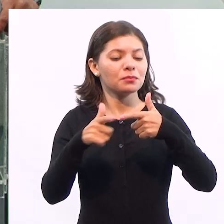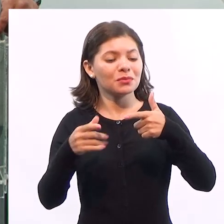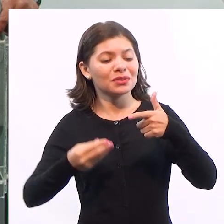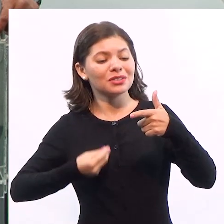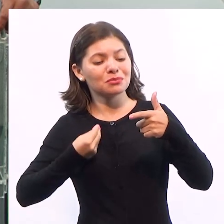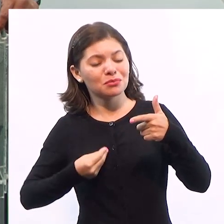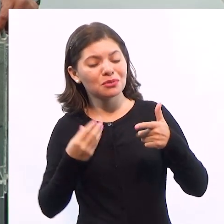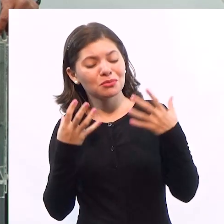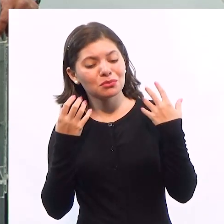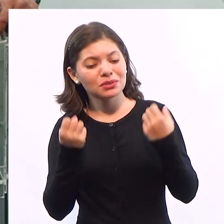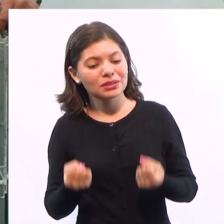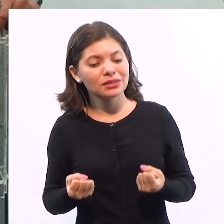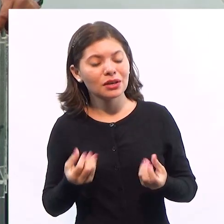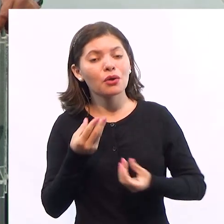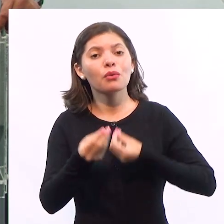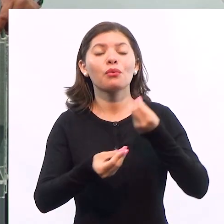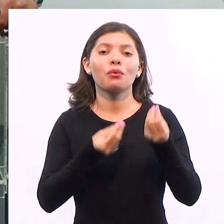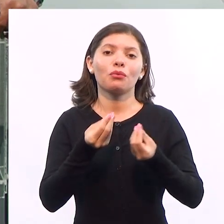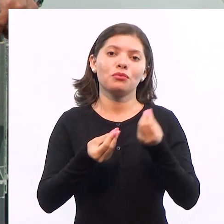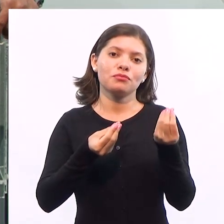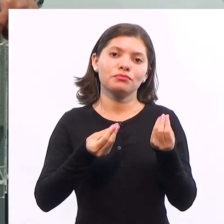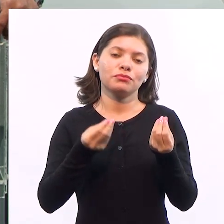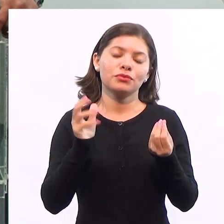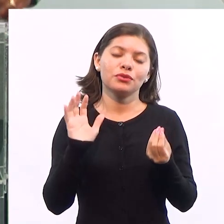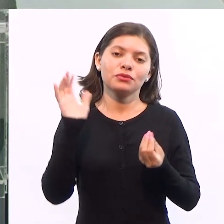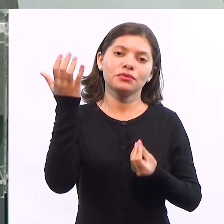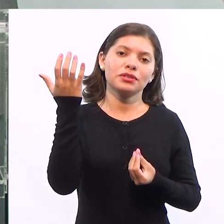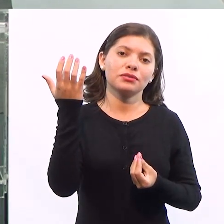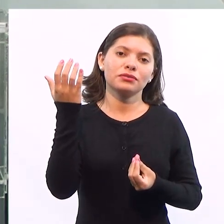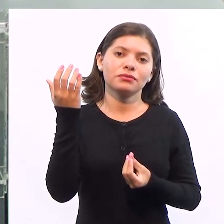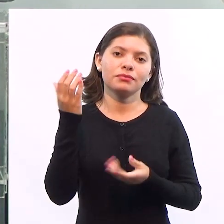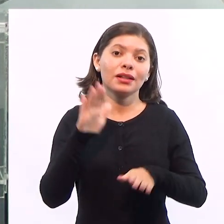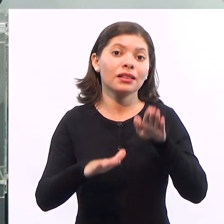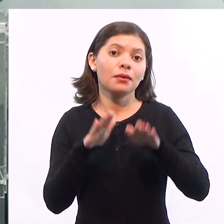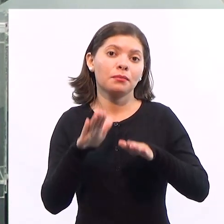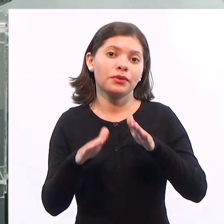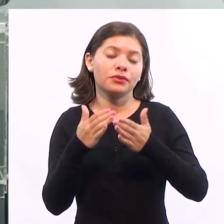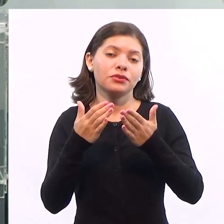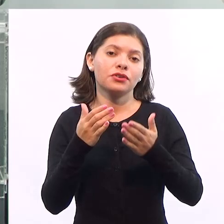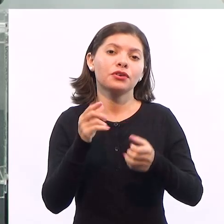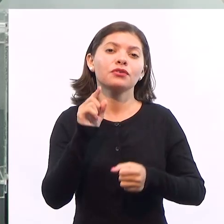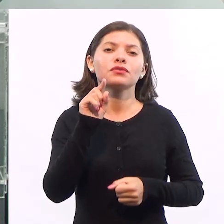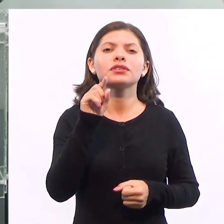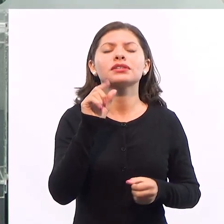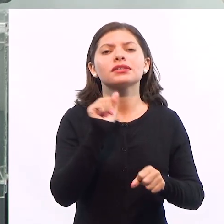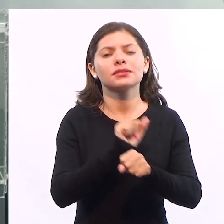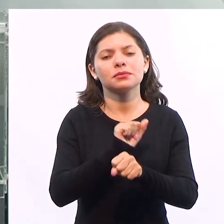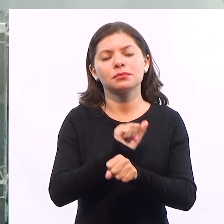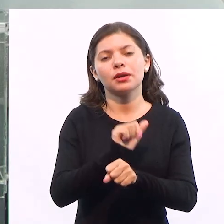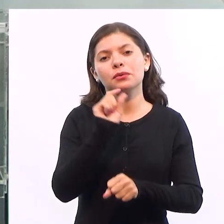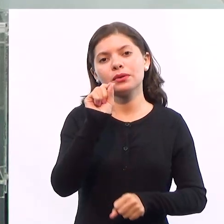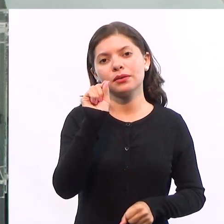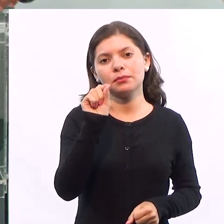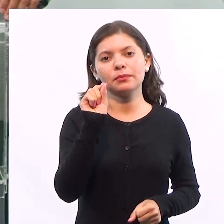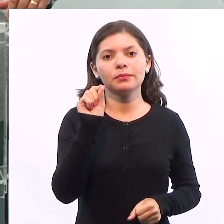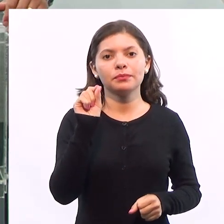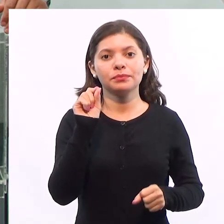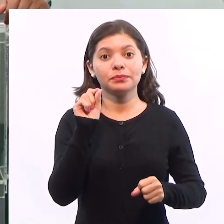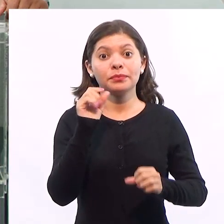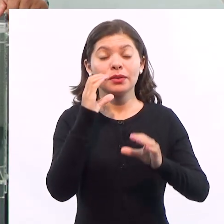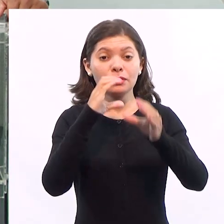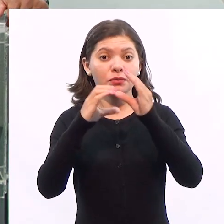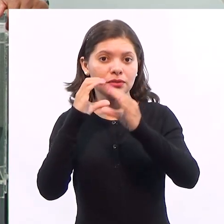Ah, aconteceu um problema na minha vida, eu estou assim, assim, assado. Como é que eu resolvo? Depende. Qual o resultado que você